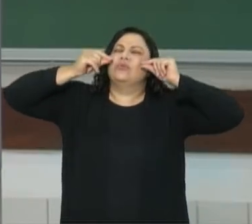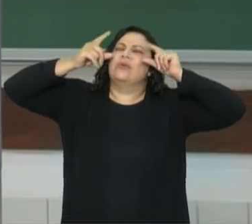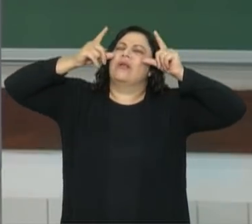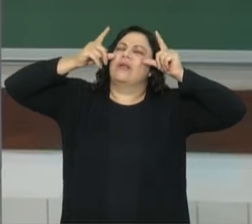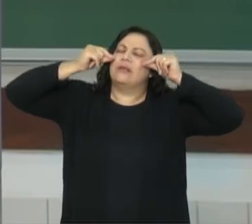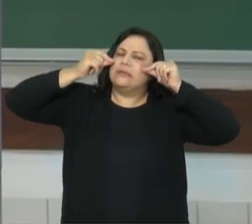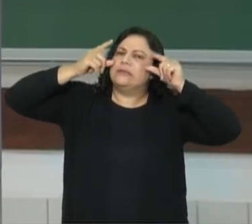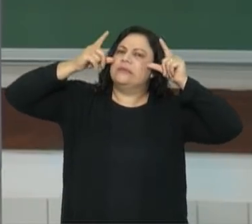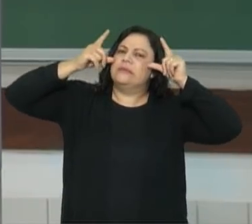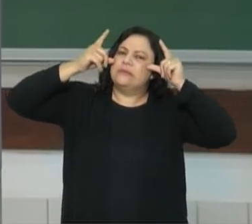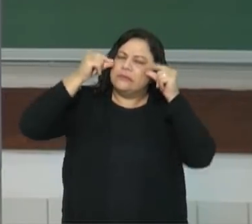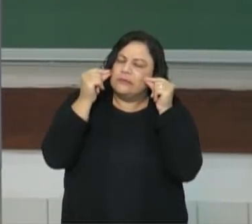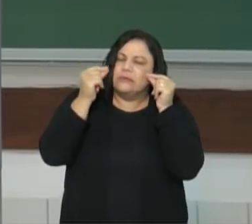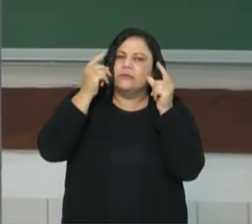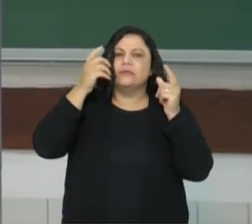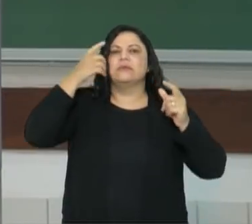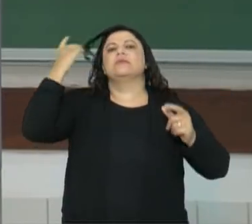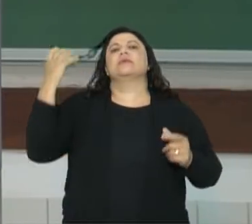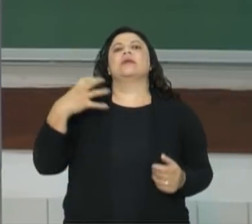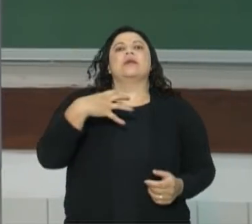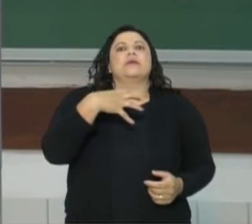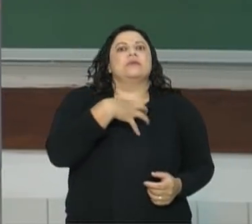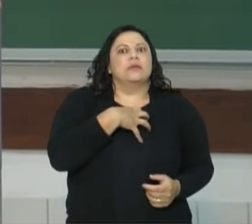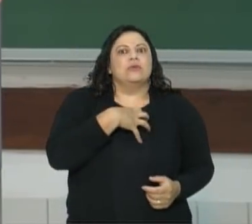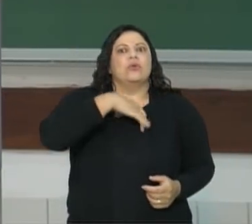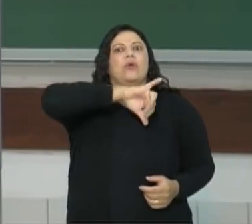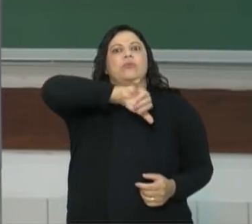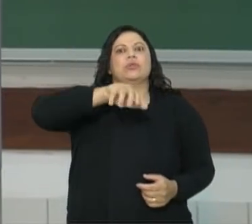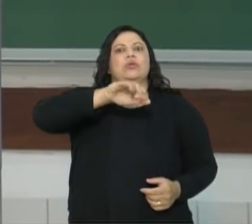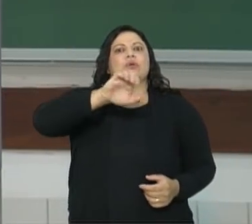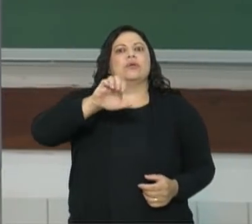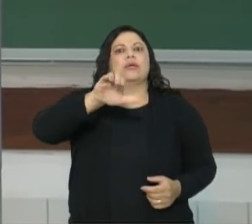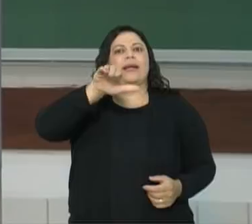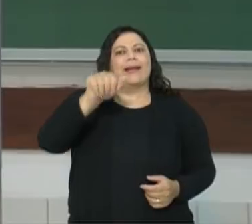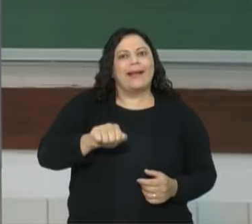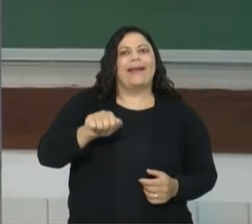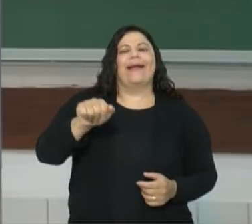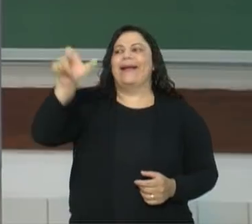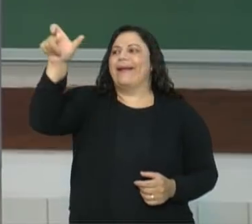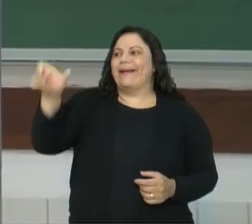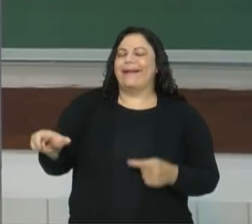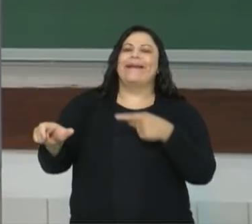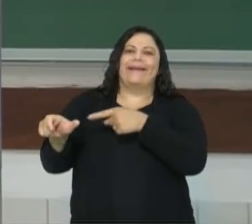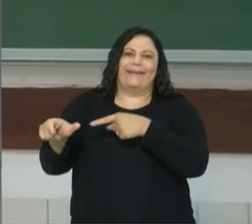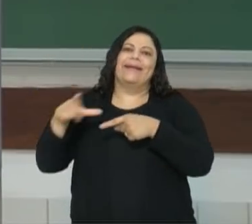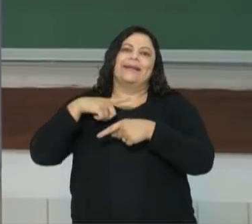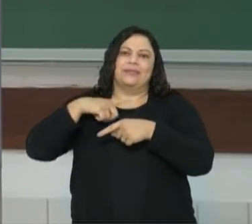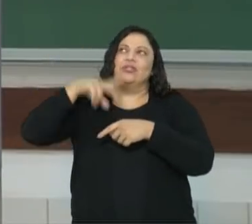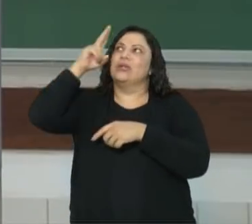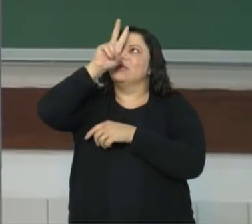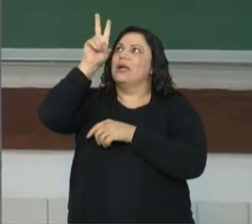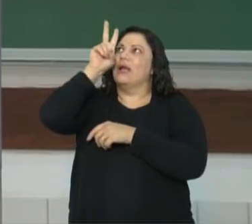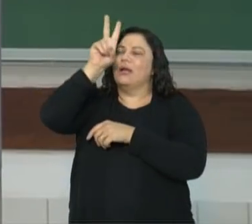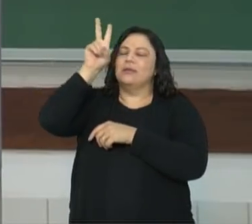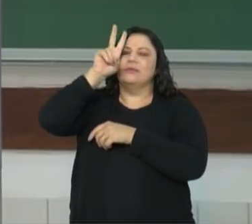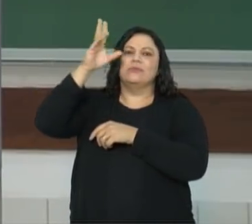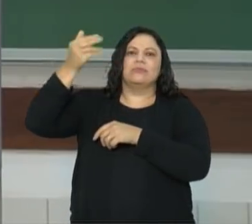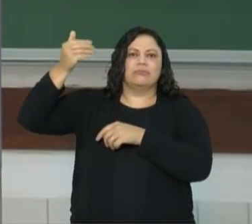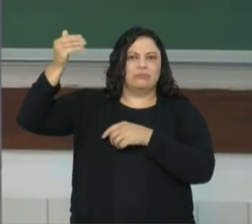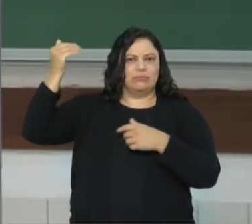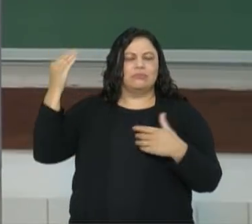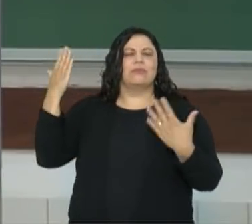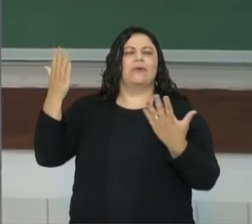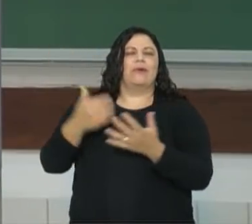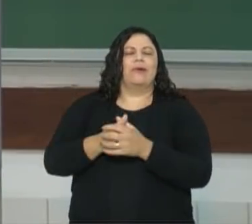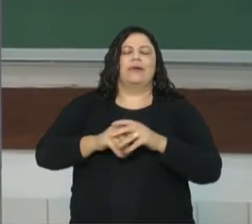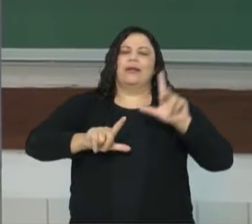sonolência. Sintomas que o Jeca Tatu tinha na história e que ele procura um médico por causa desses